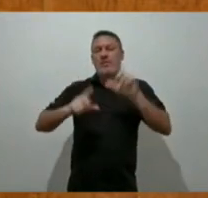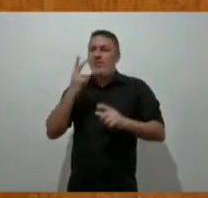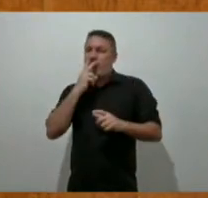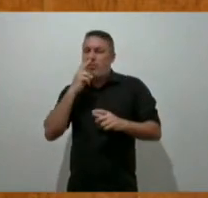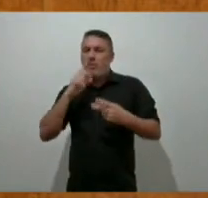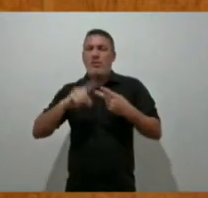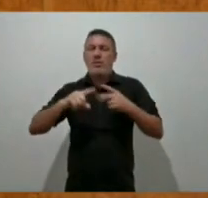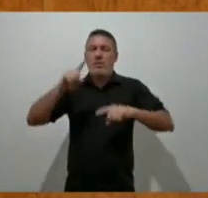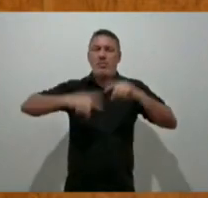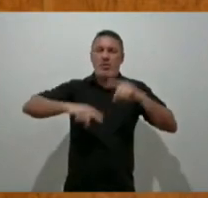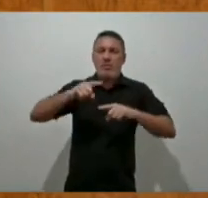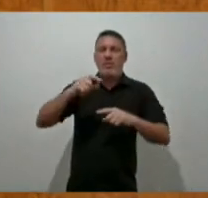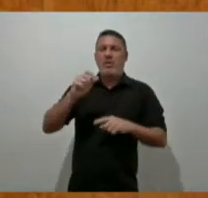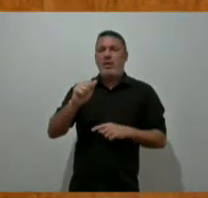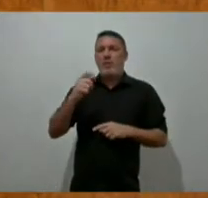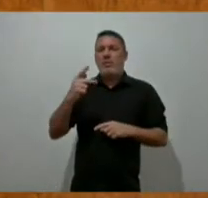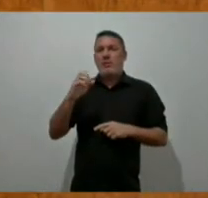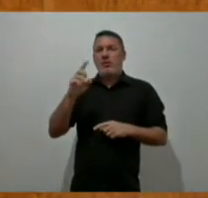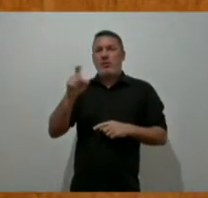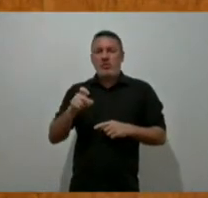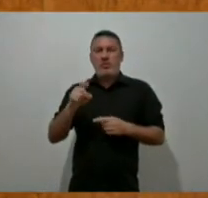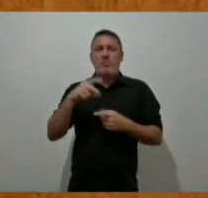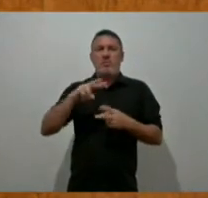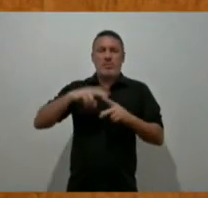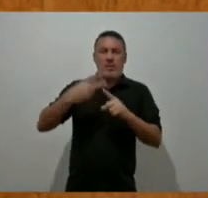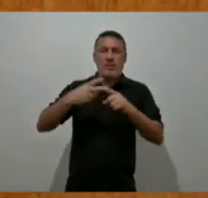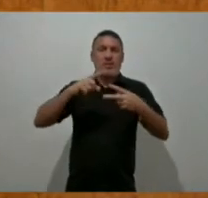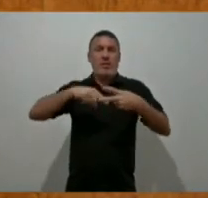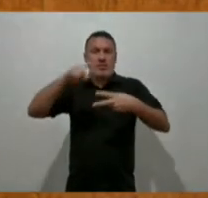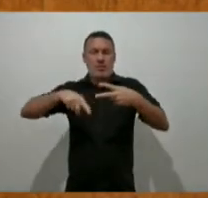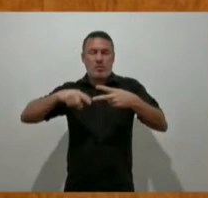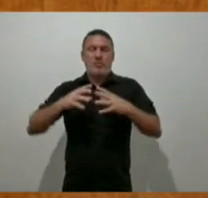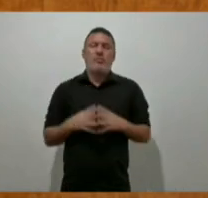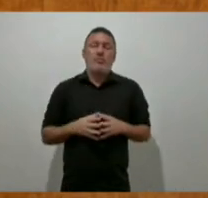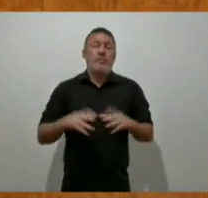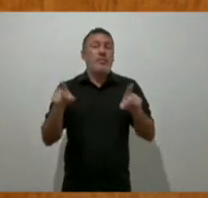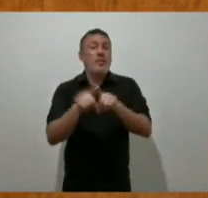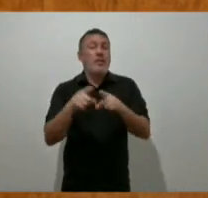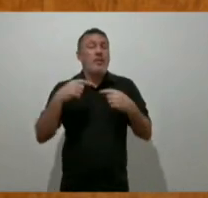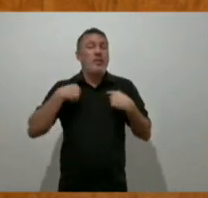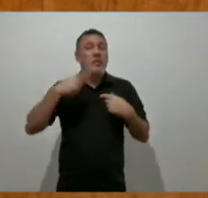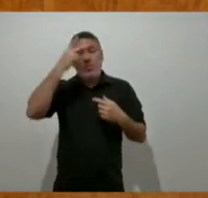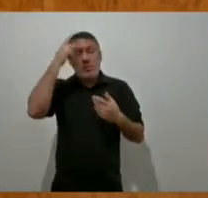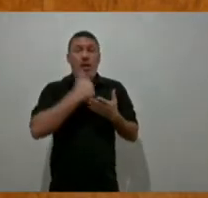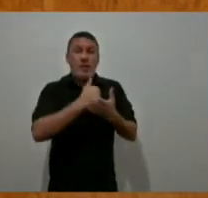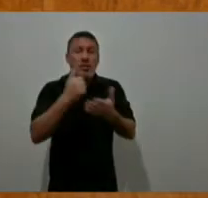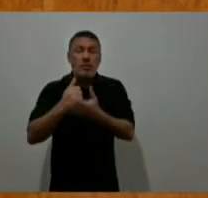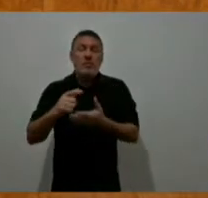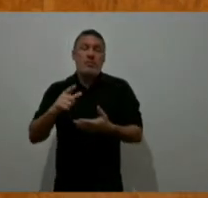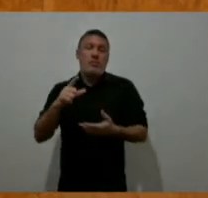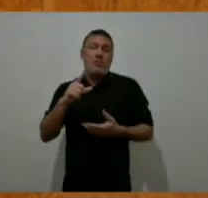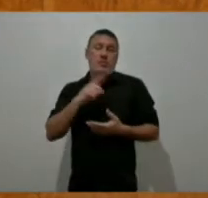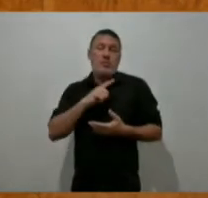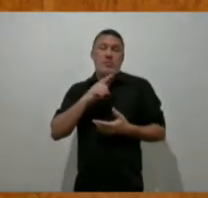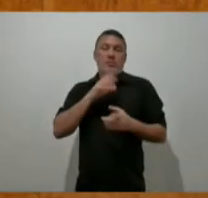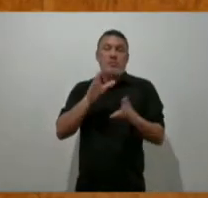BTG+, ArcelorMittal. E também os apoiadores Alemã, Consultoria Advocacia